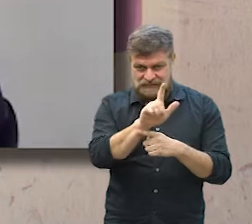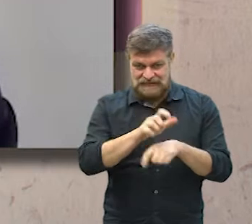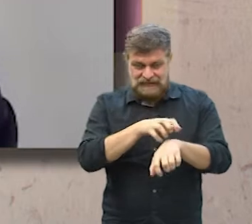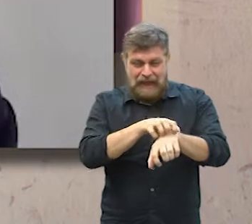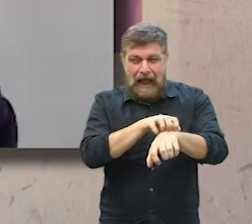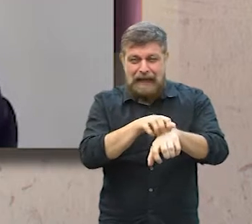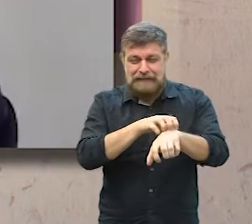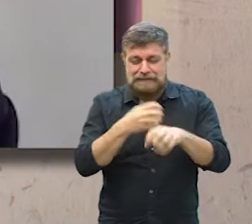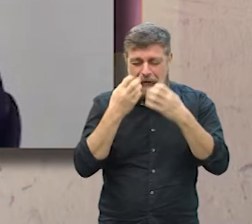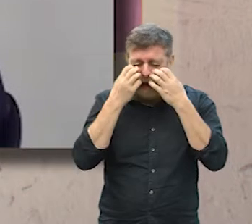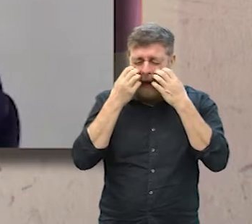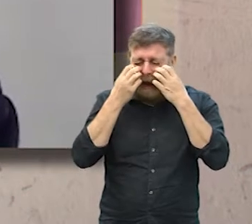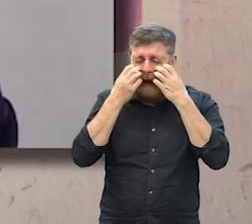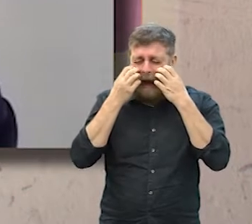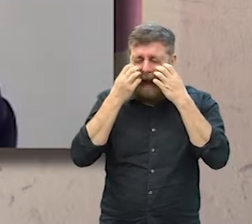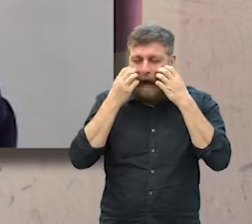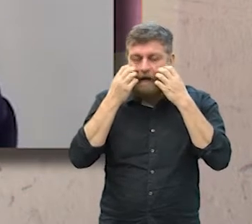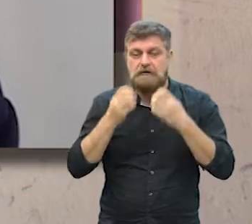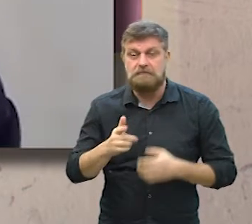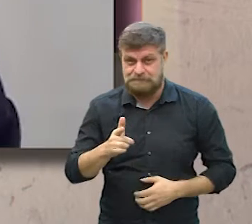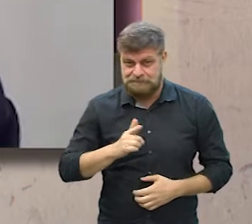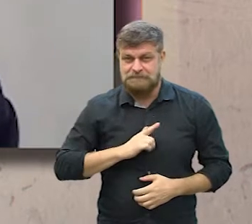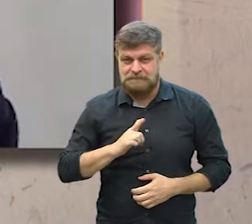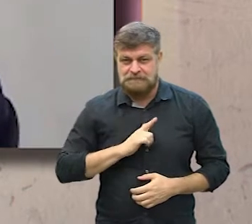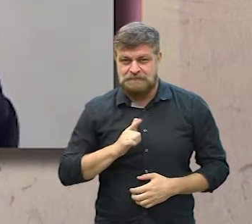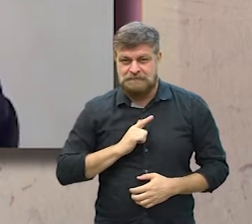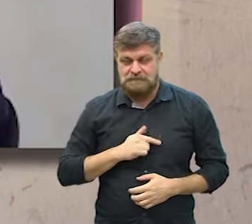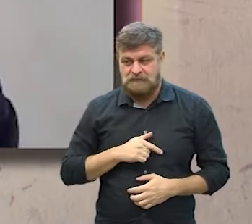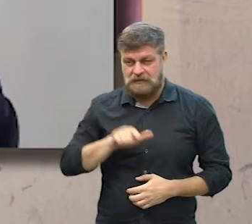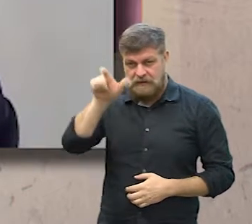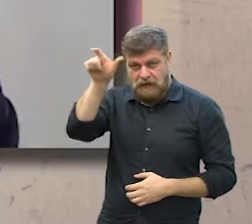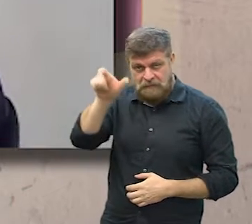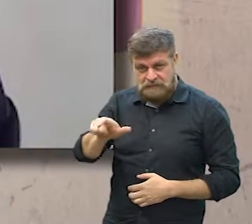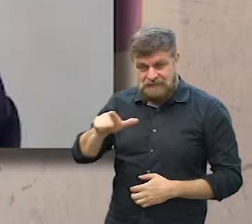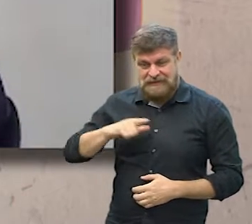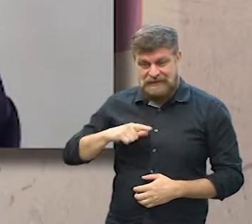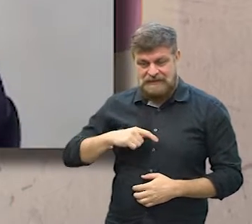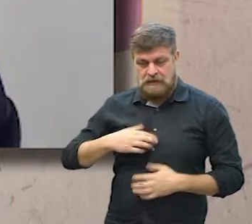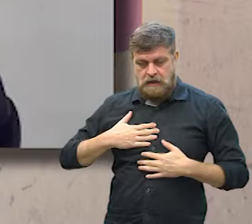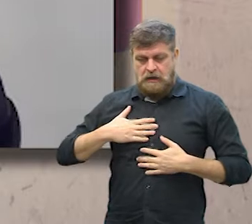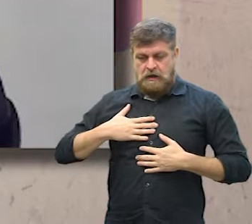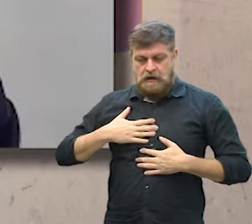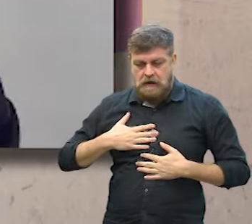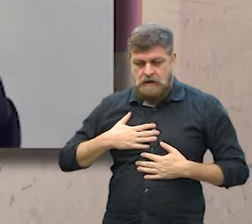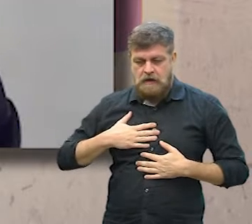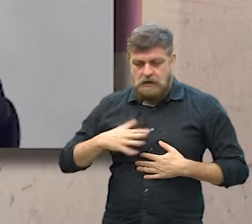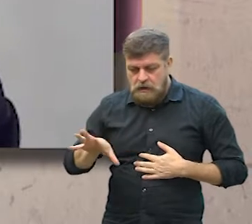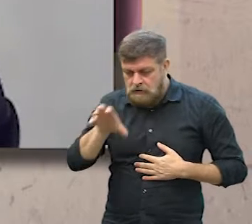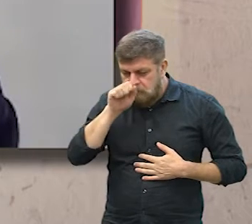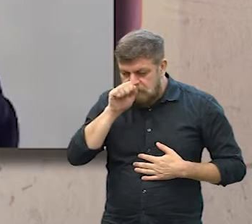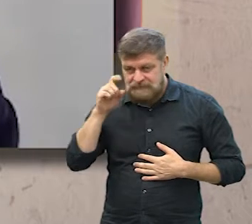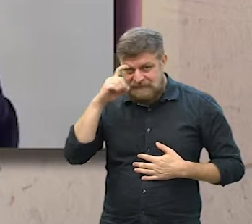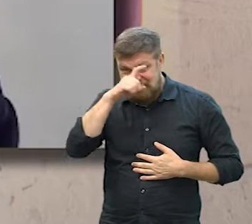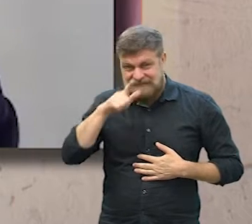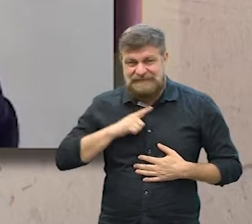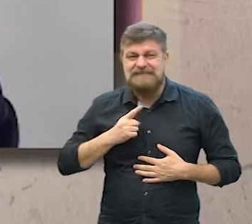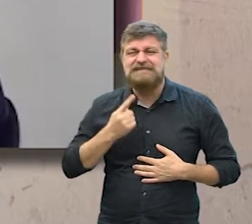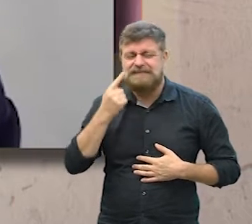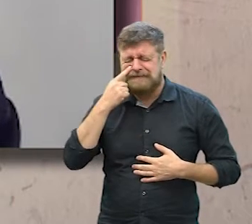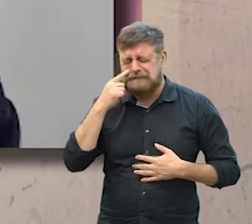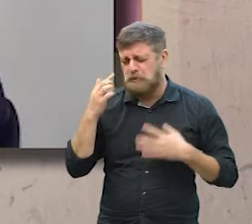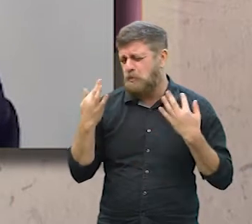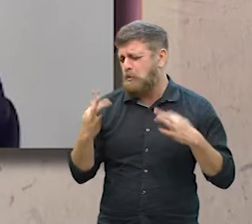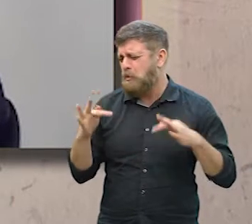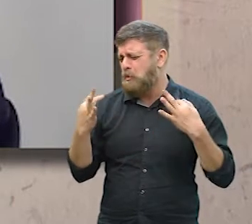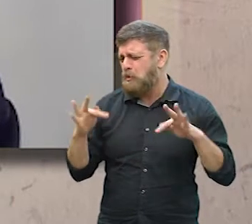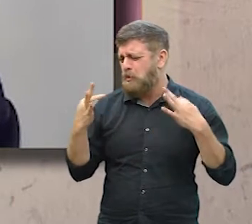essas alergias respiratórias, a asma e a rinite, né? E a asma, então, é uma doença que ocorre uma inflamação da via aérea